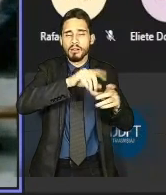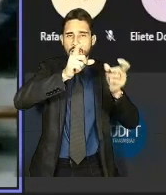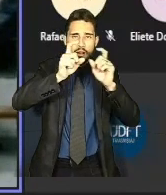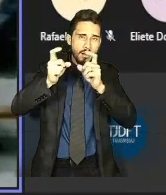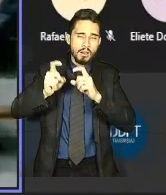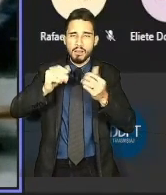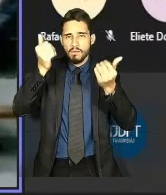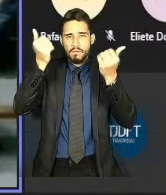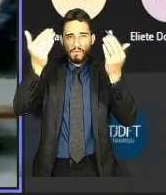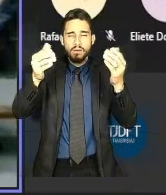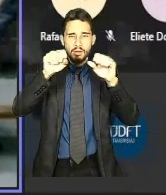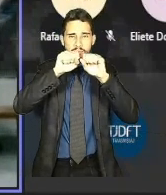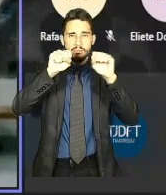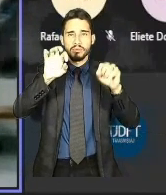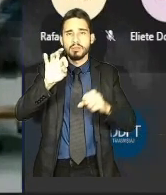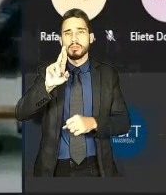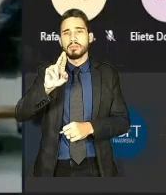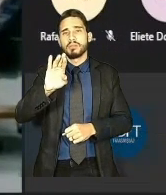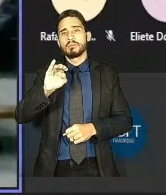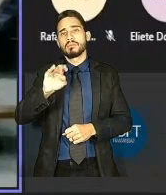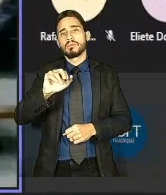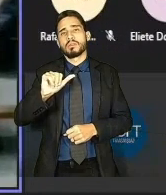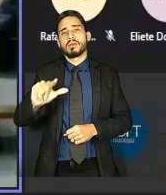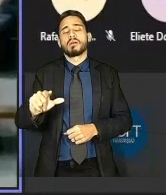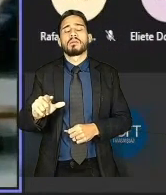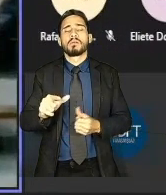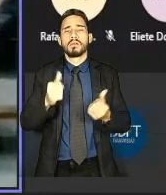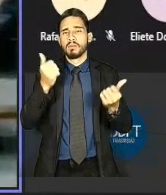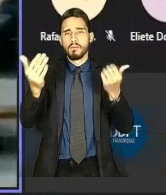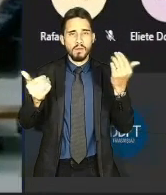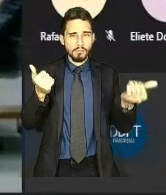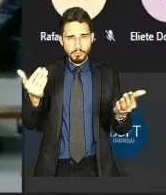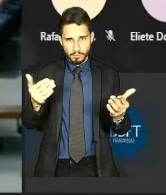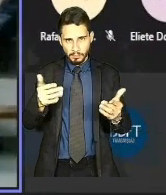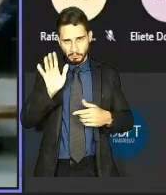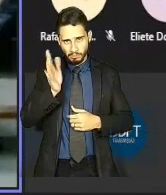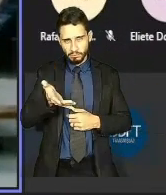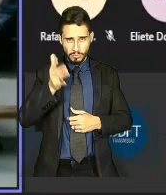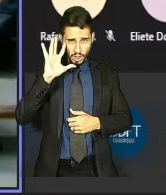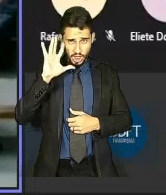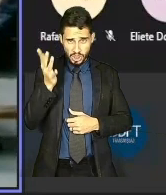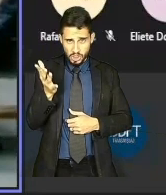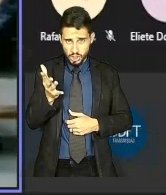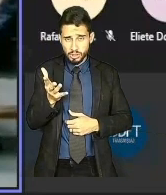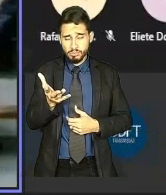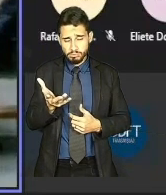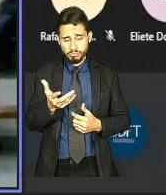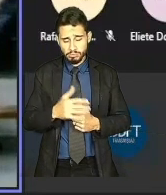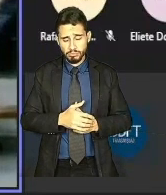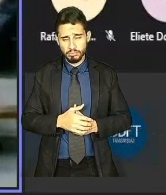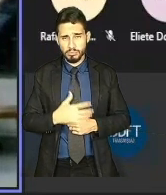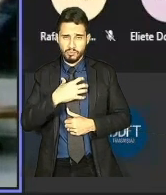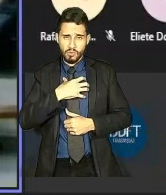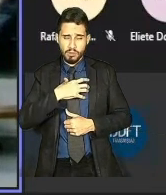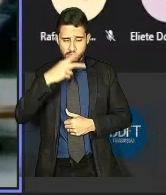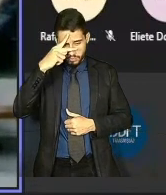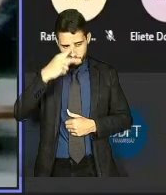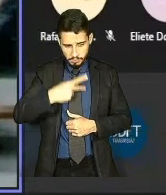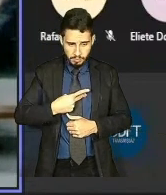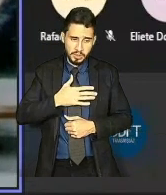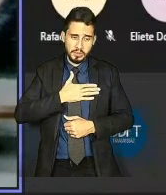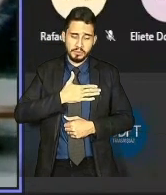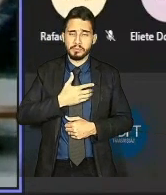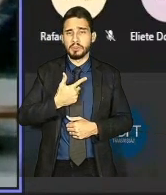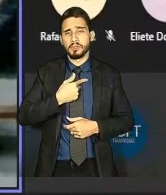debatida nos tribunais e já decidi de uma forma, de